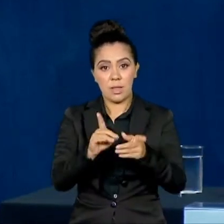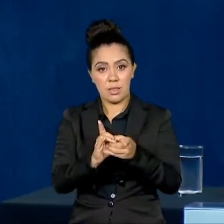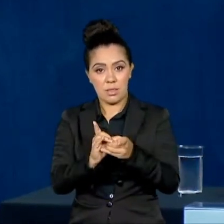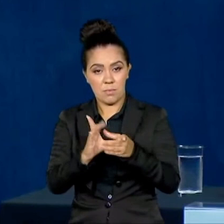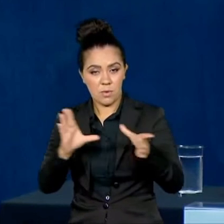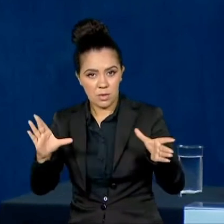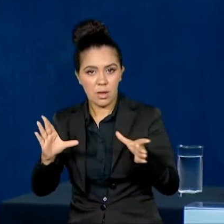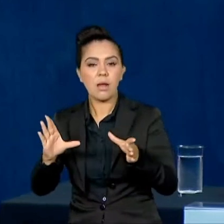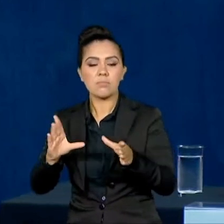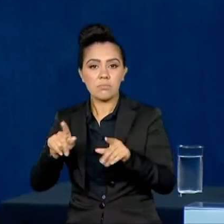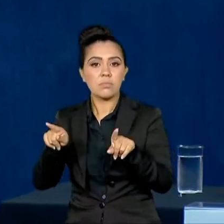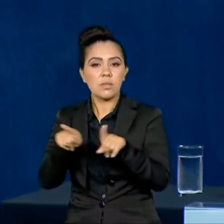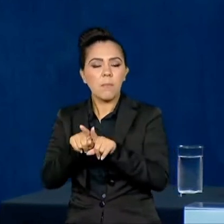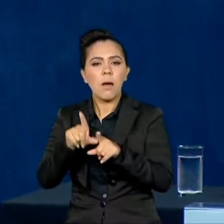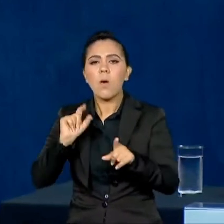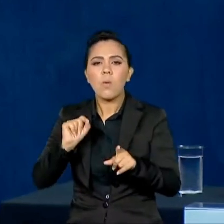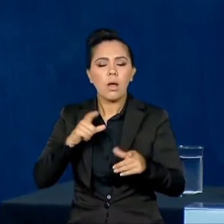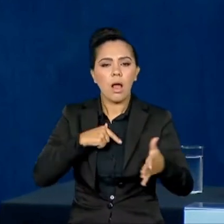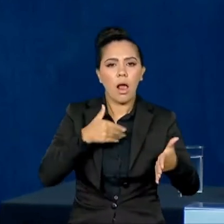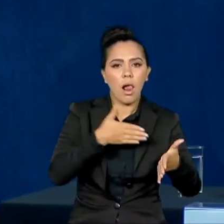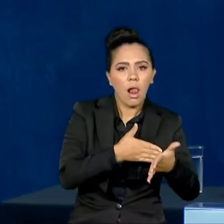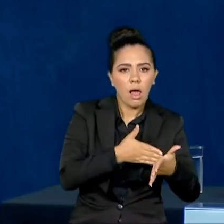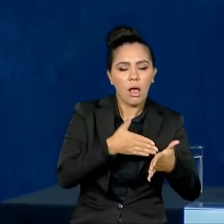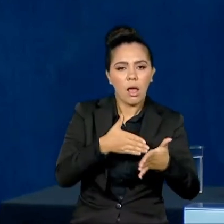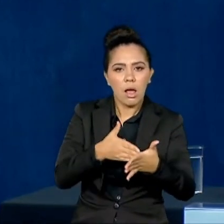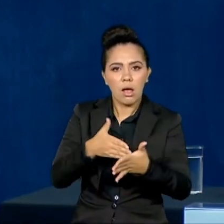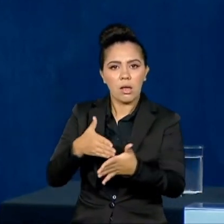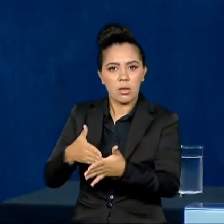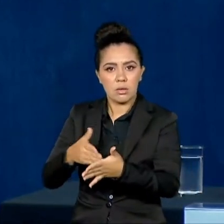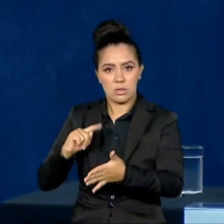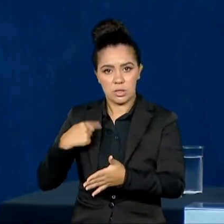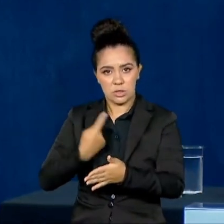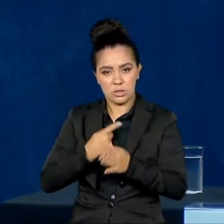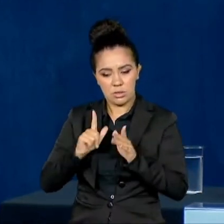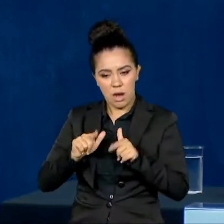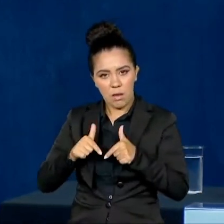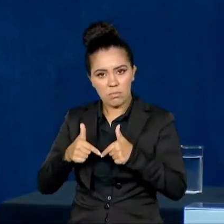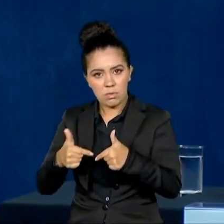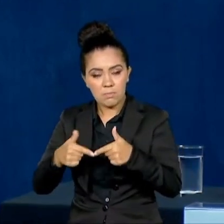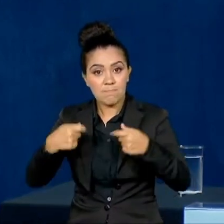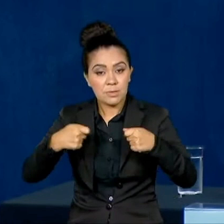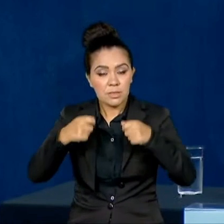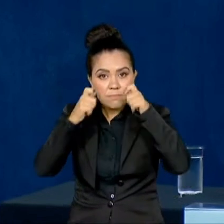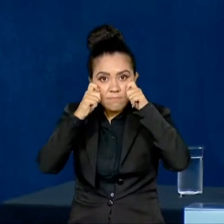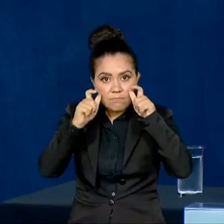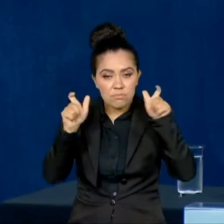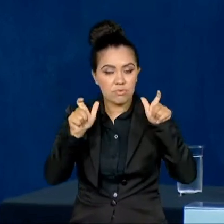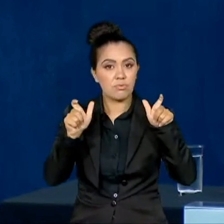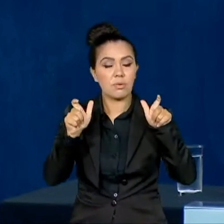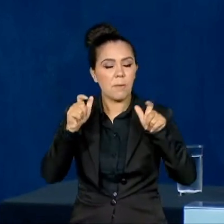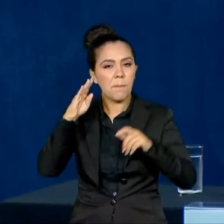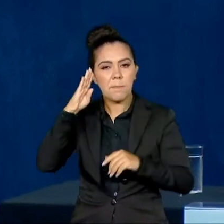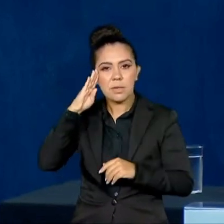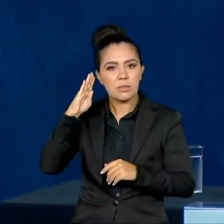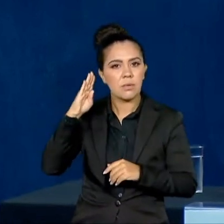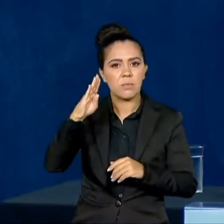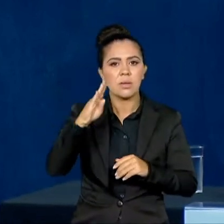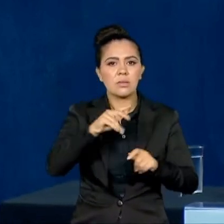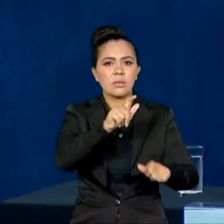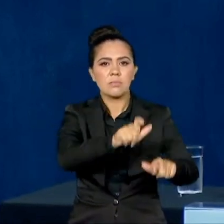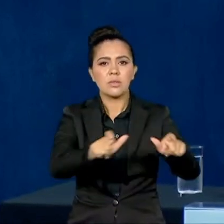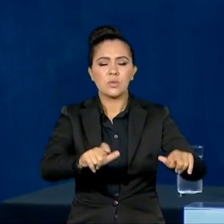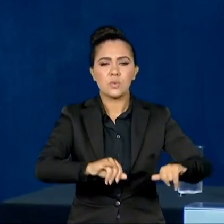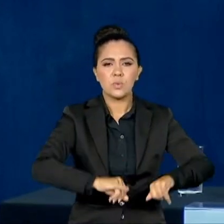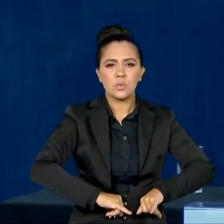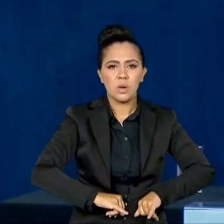republicana. Nos limites de nossa atuação, havemos de estar atentos, de modo especial, aos que sofrem e